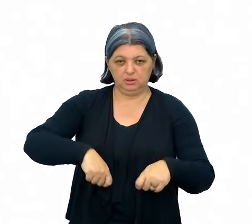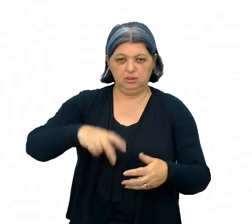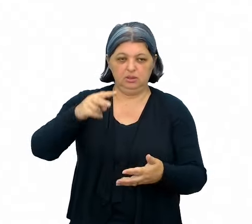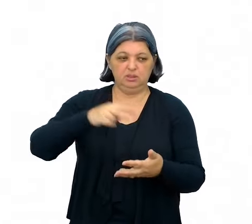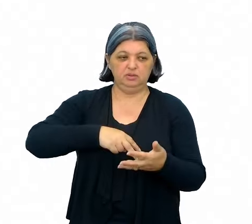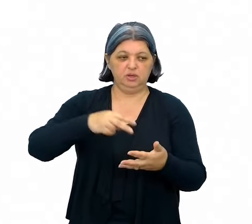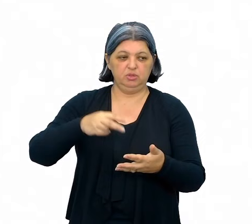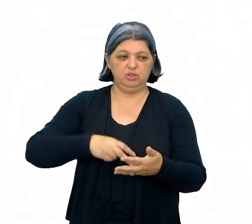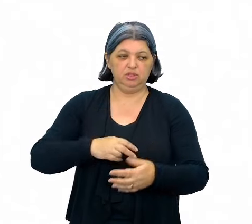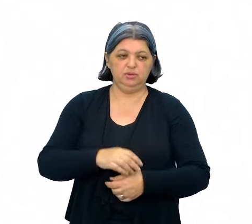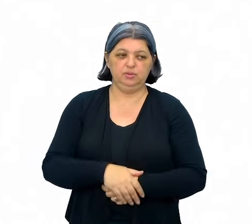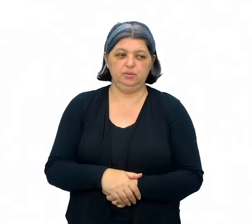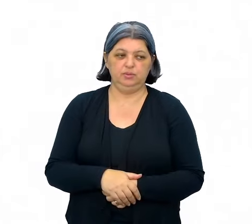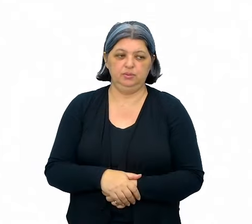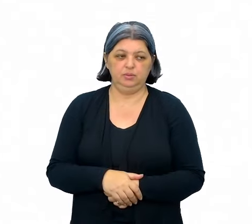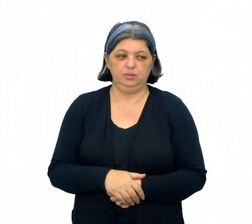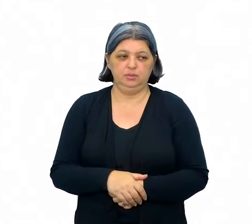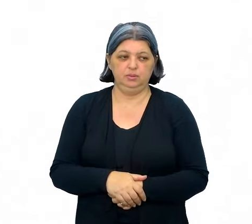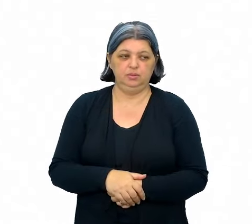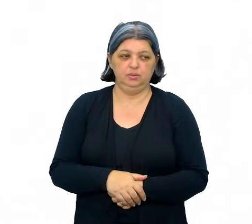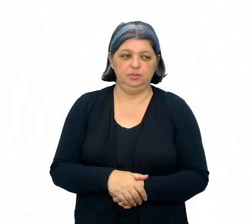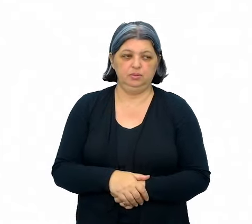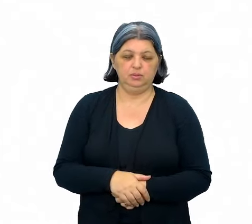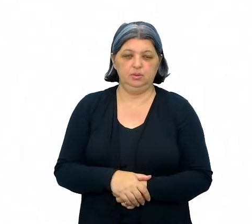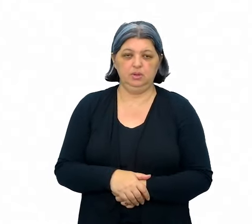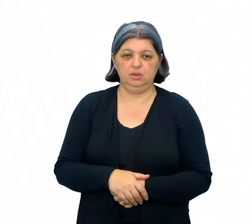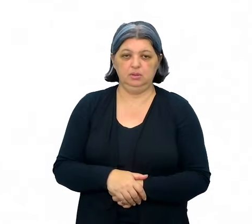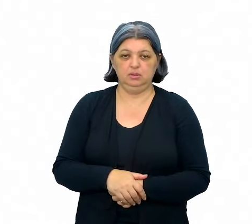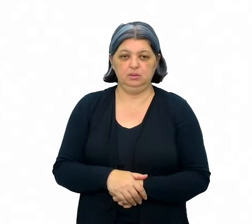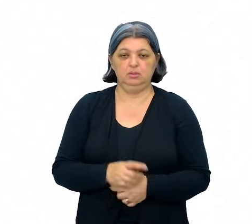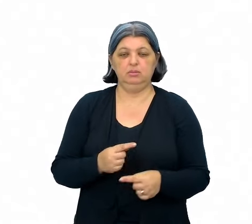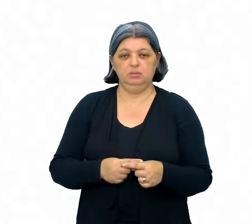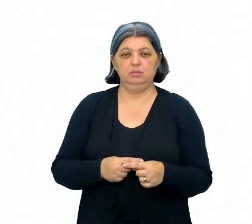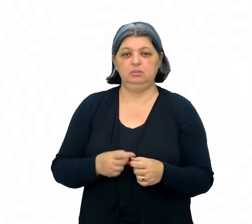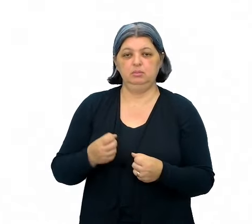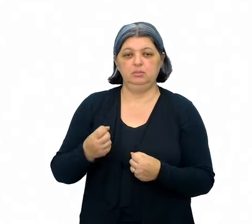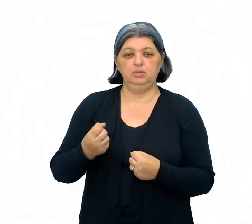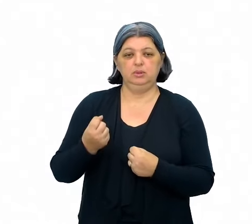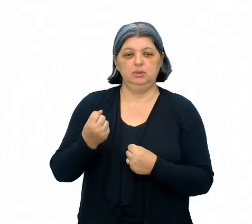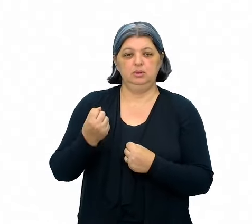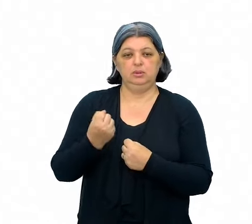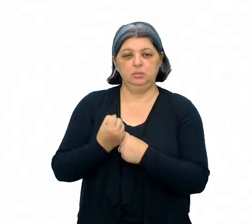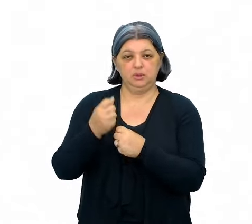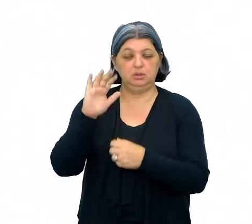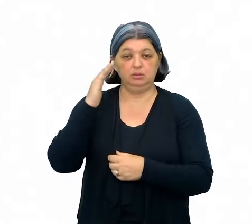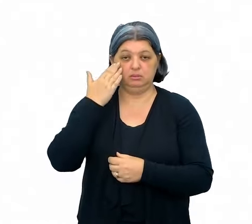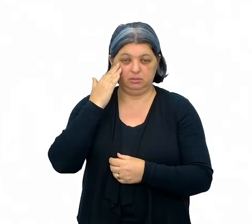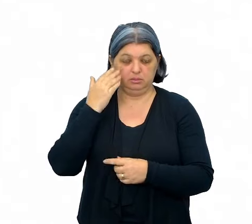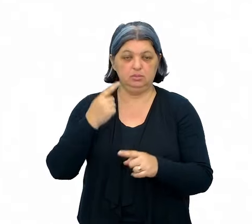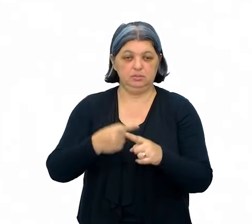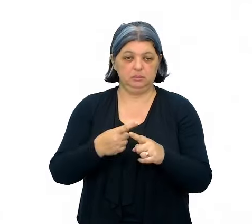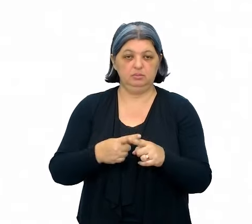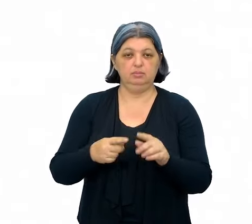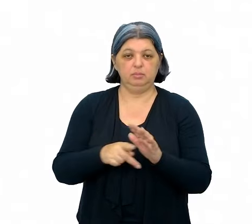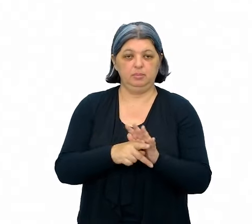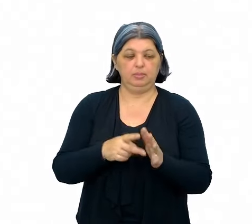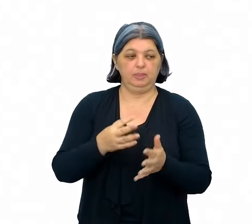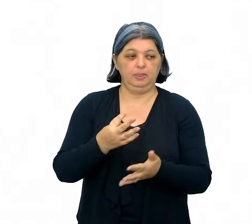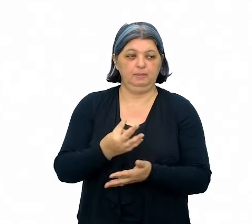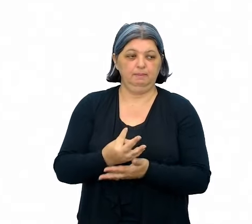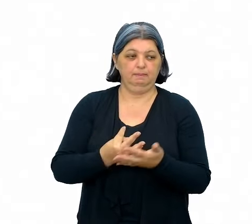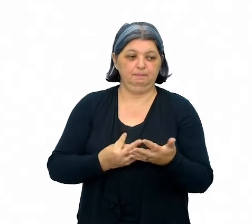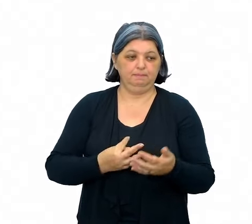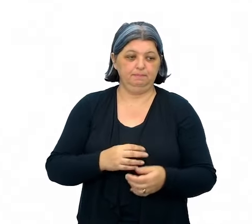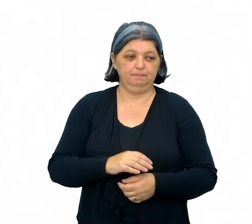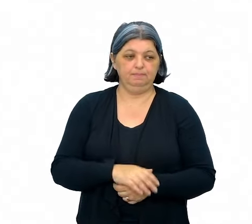leitura dentro do texto. Para apoiar a compreensão, vocês poderão realizar também algumas reflexões